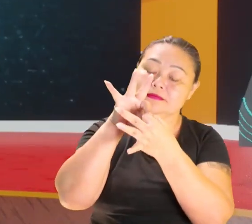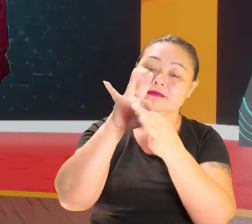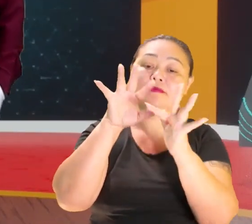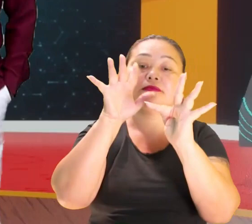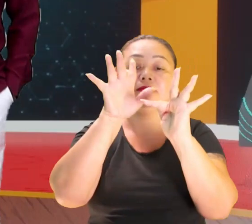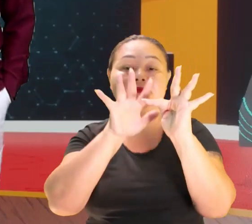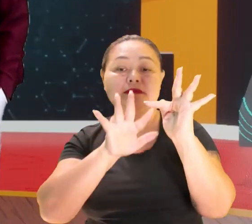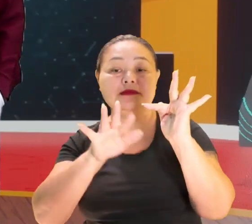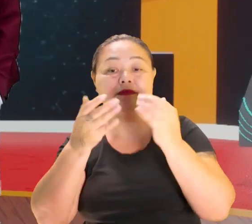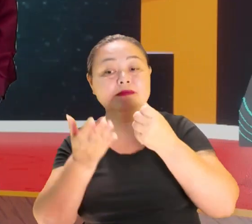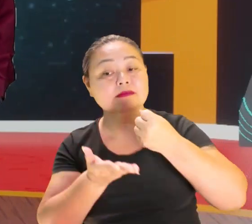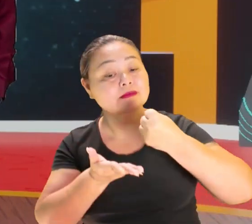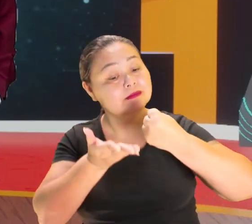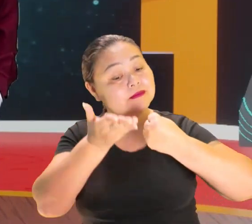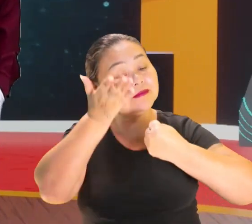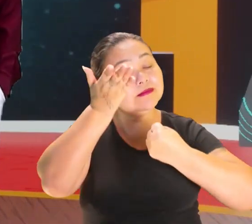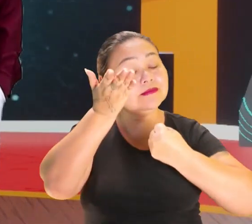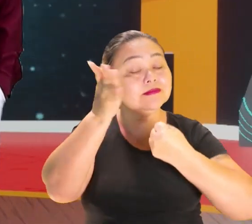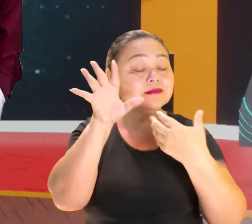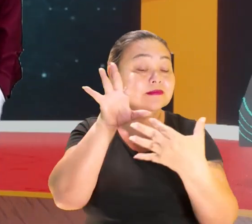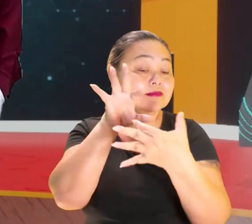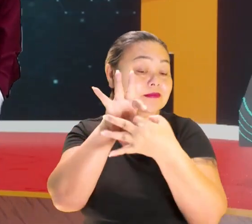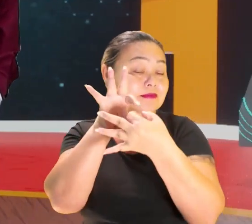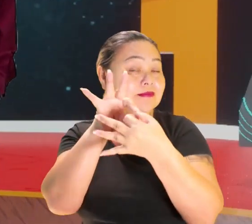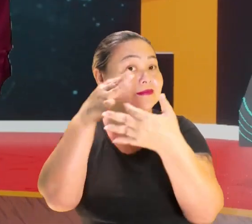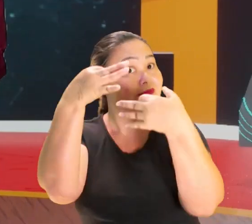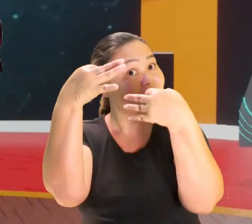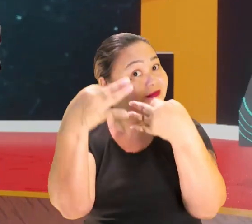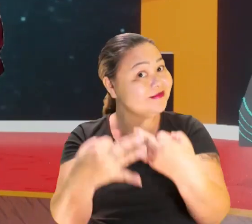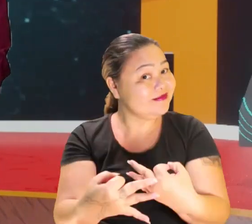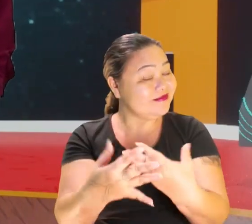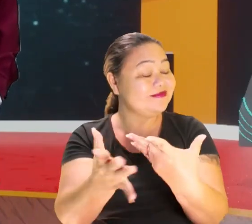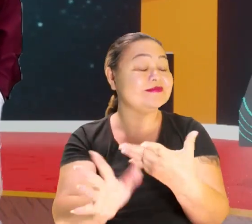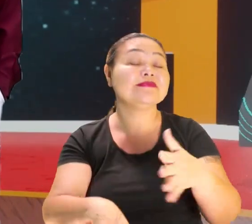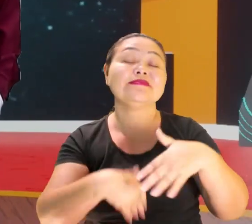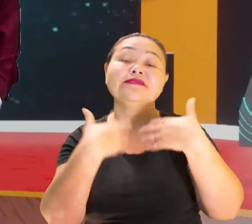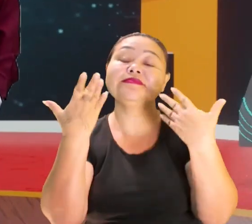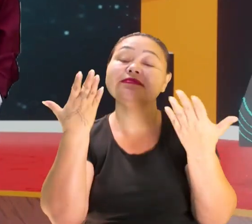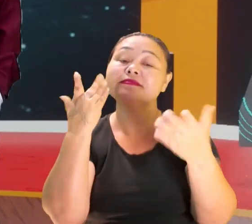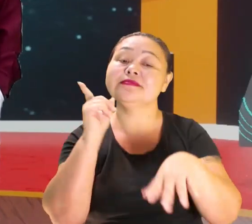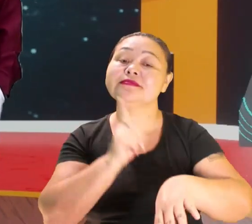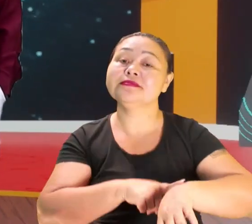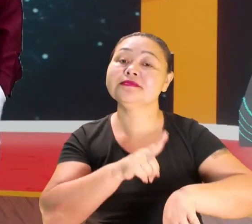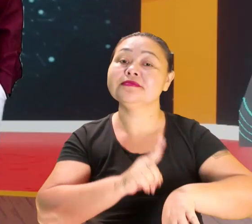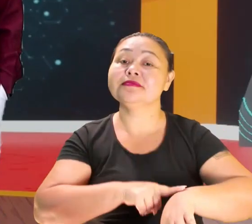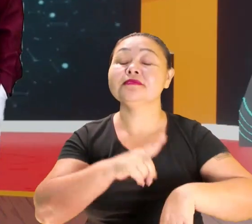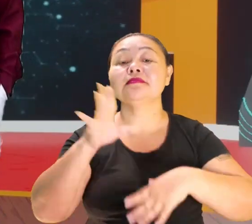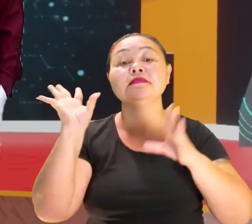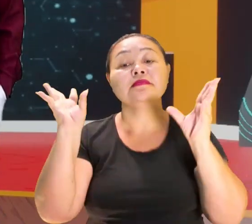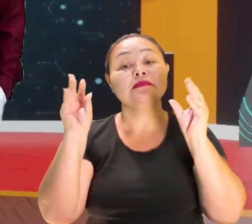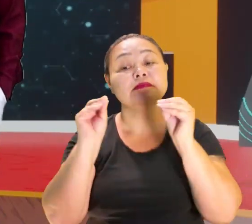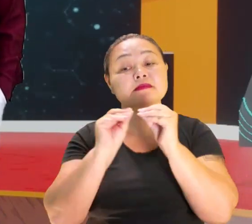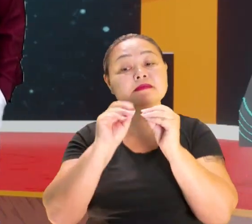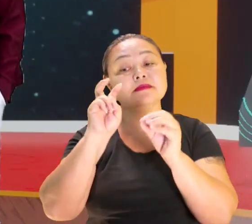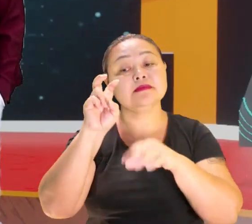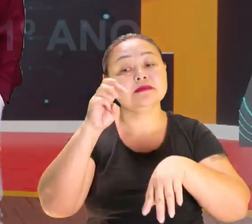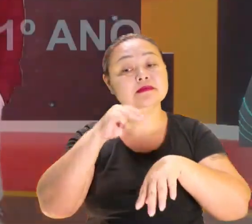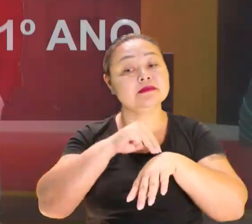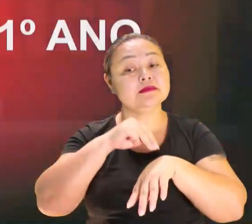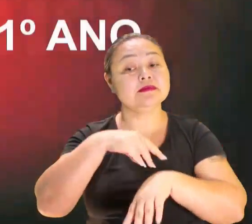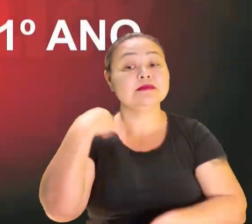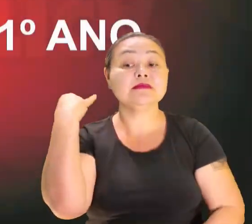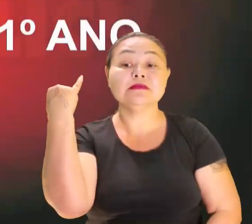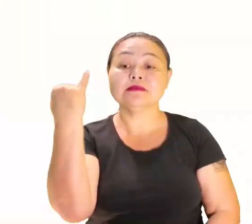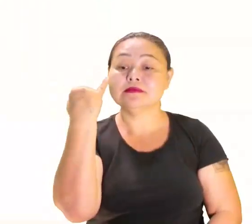funções exponenciais e tudo vai dando certo, tá bom? Vamos lá então, hora de revisão, aqueles 5 minutos bem importantes, olha